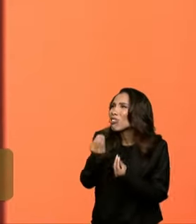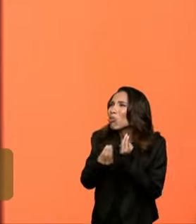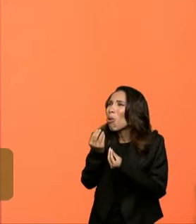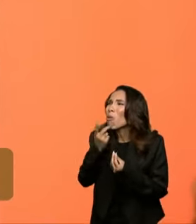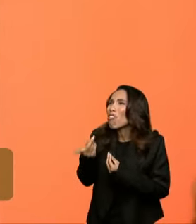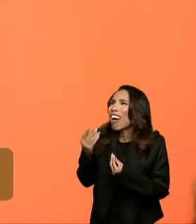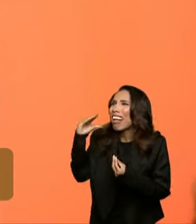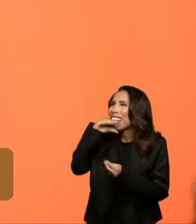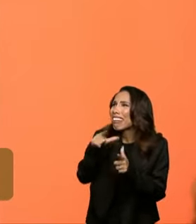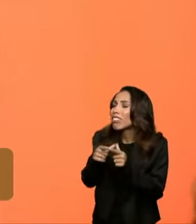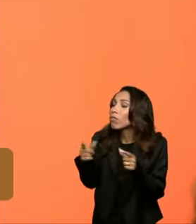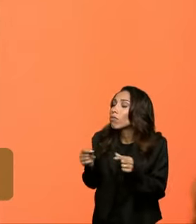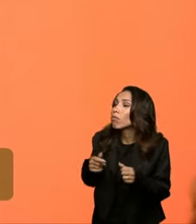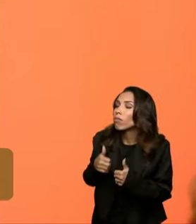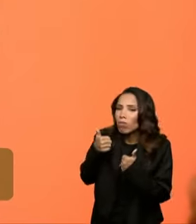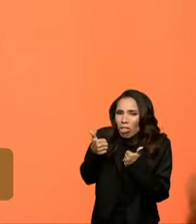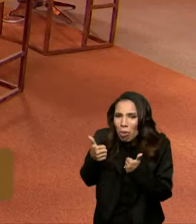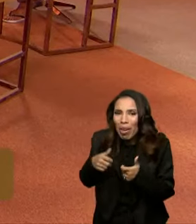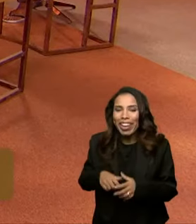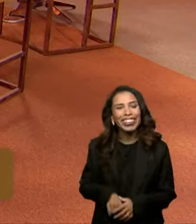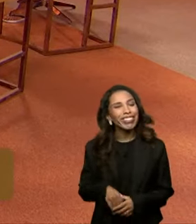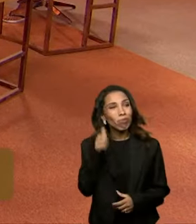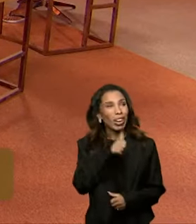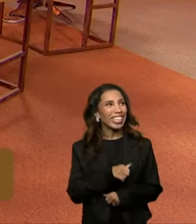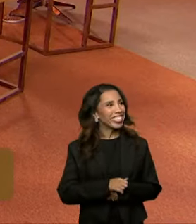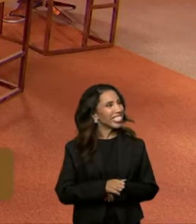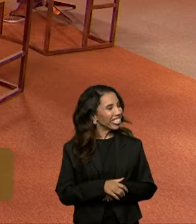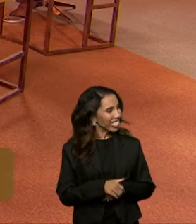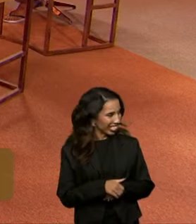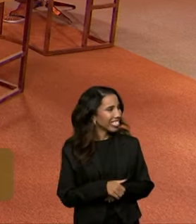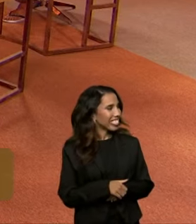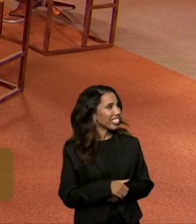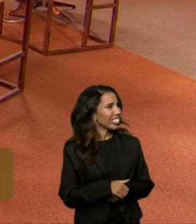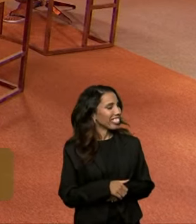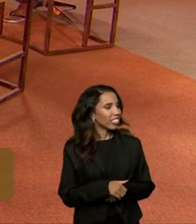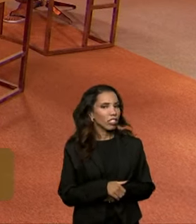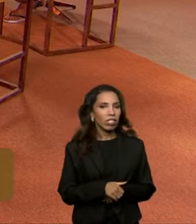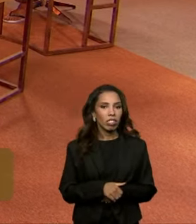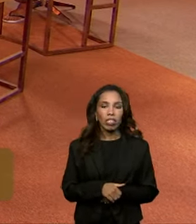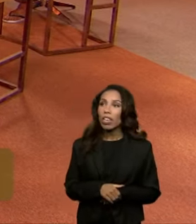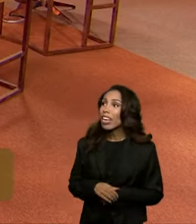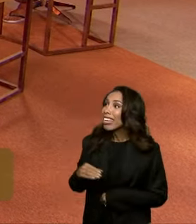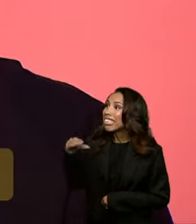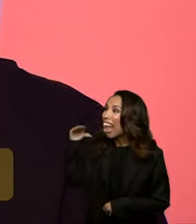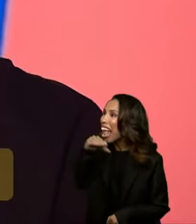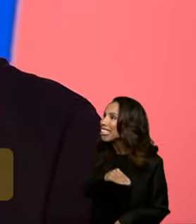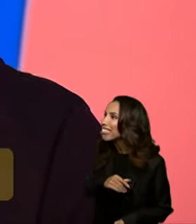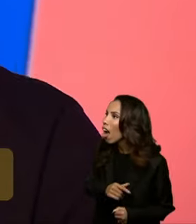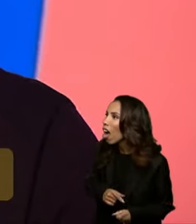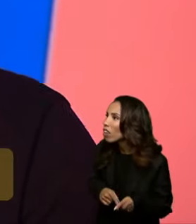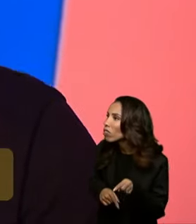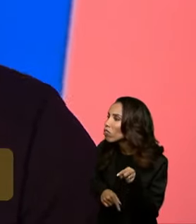mulher, tudo bem, mulher? Aí ele falou, quenta!